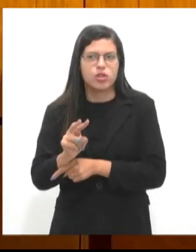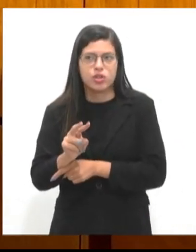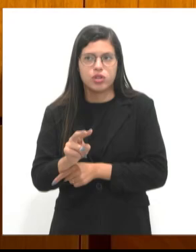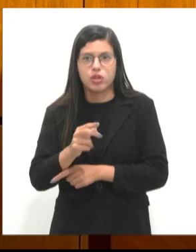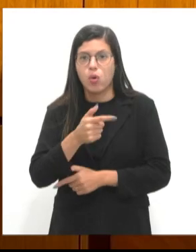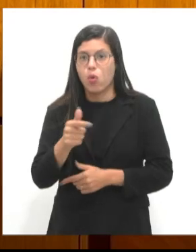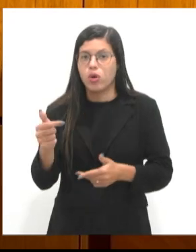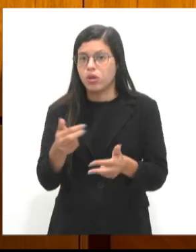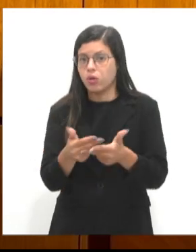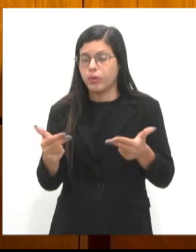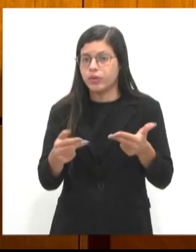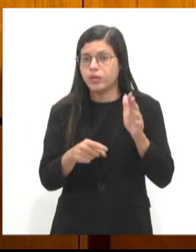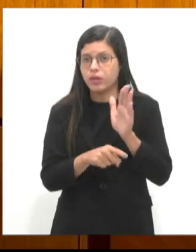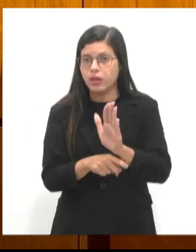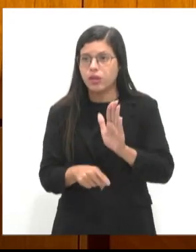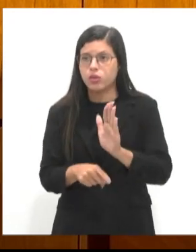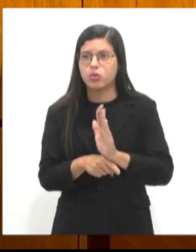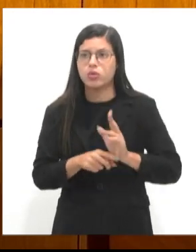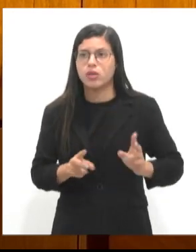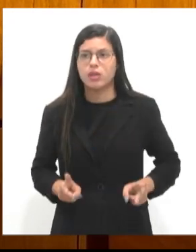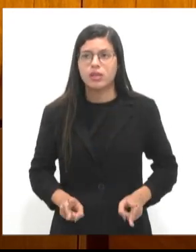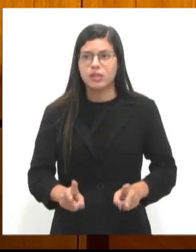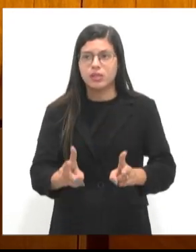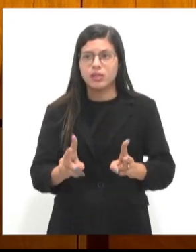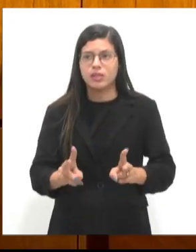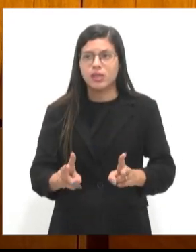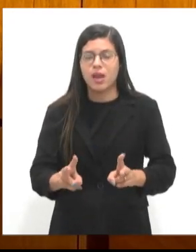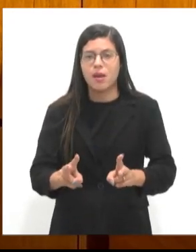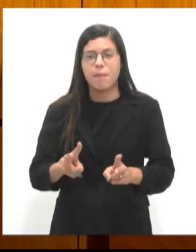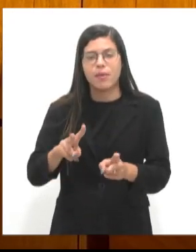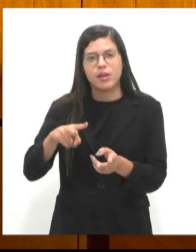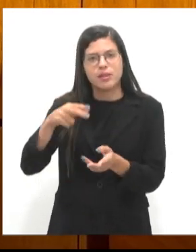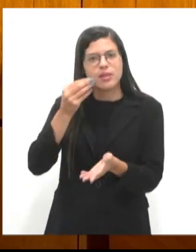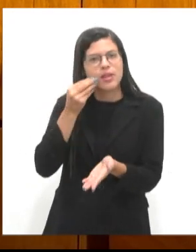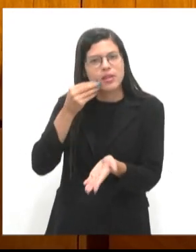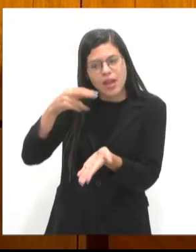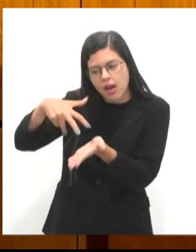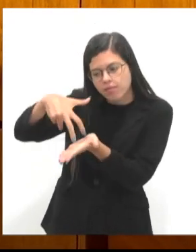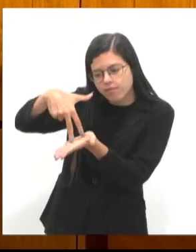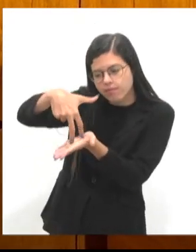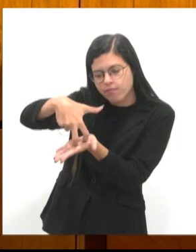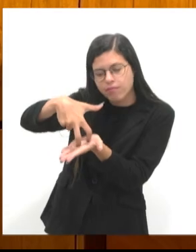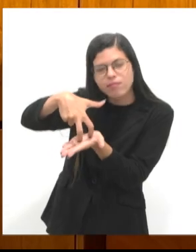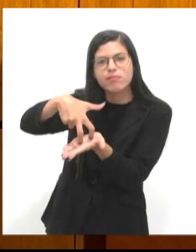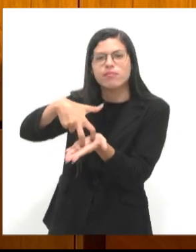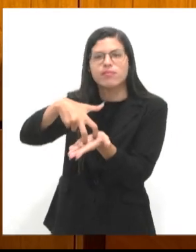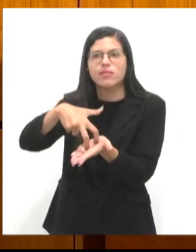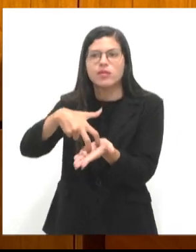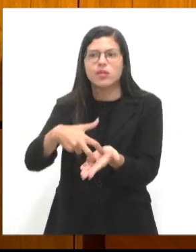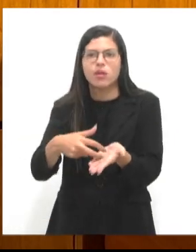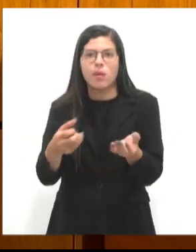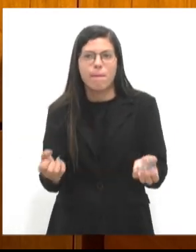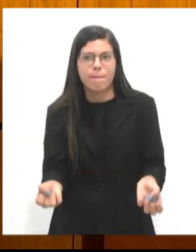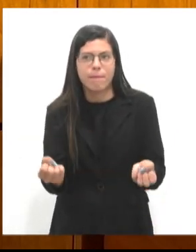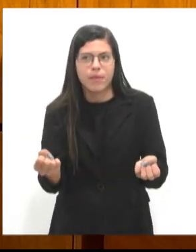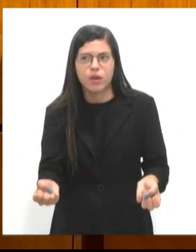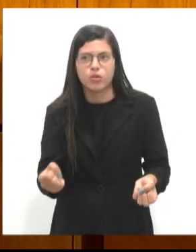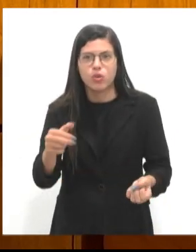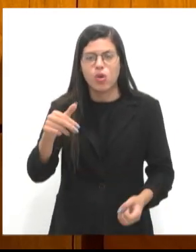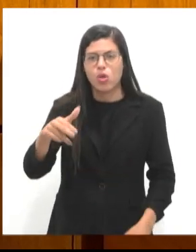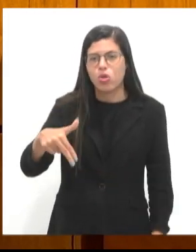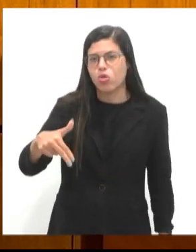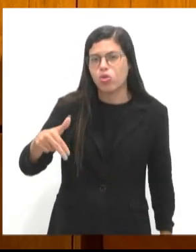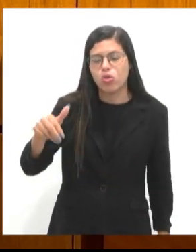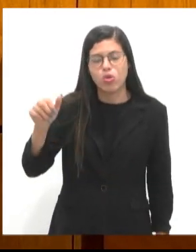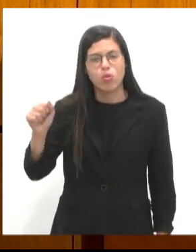coisa que ajuda é sempre carregar o peso dobrando os joelhos adequadamente, o peso de frente para você, nunca pegar um peso